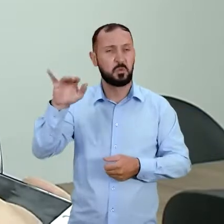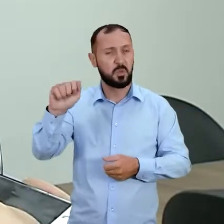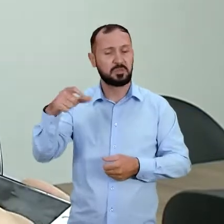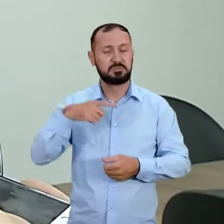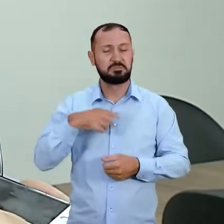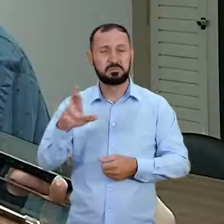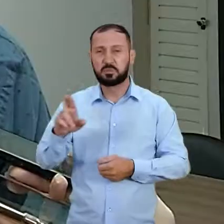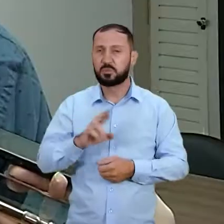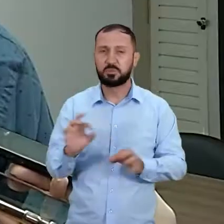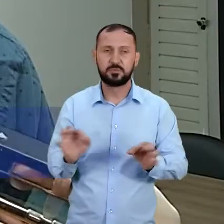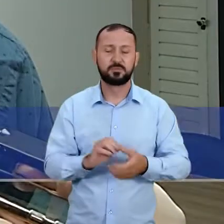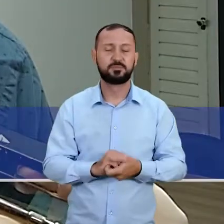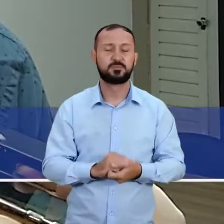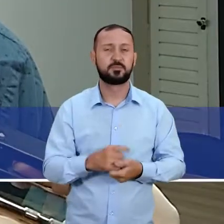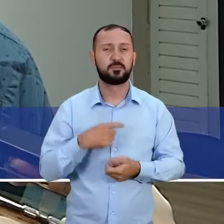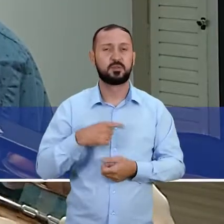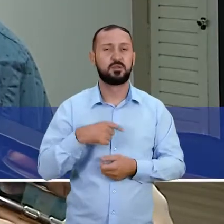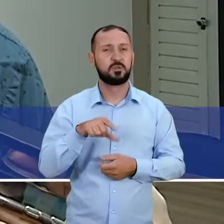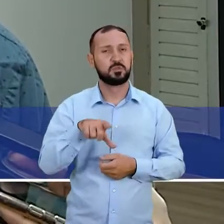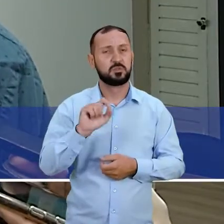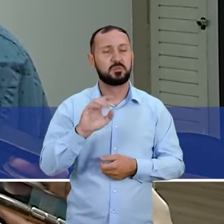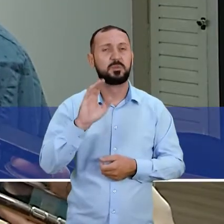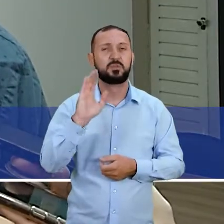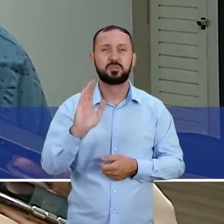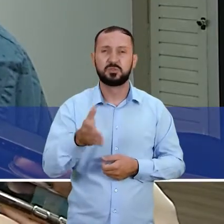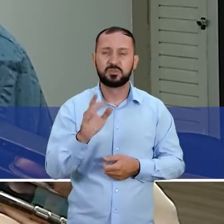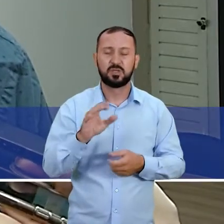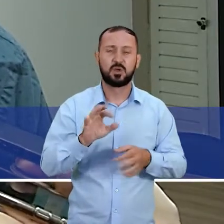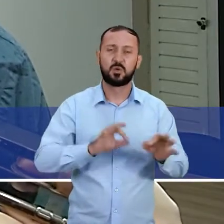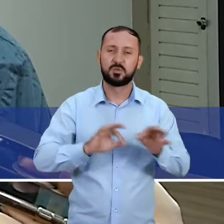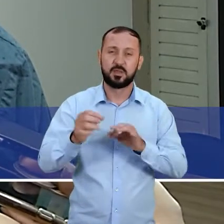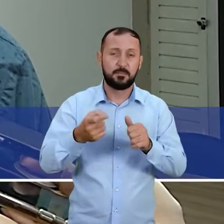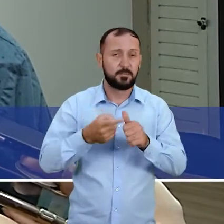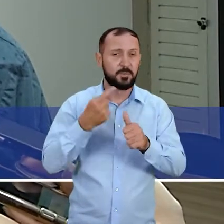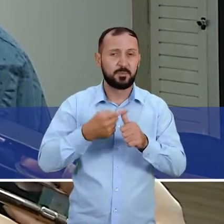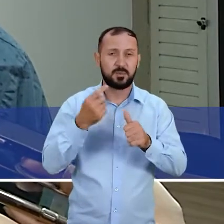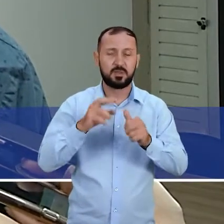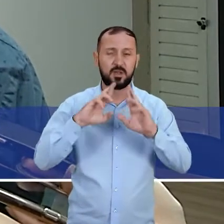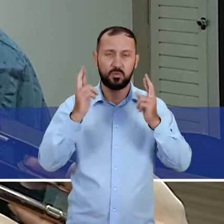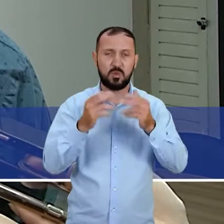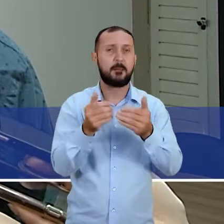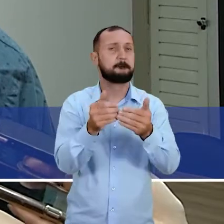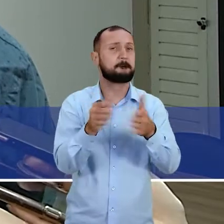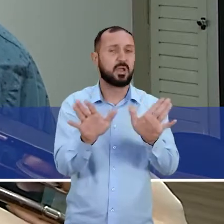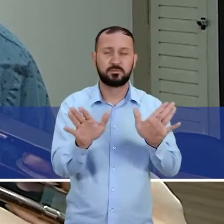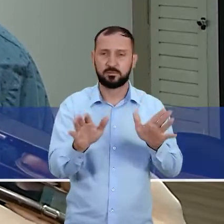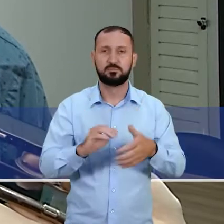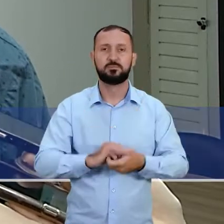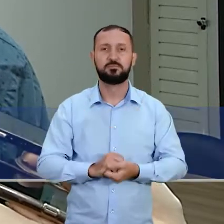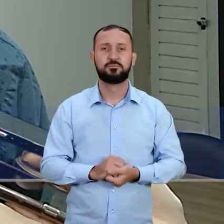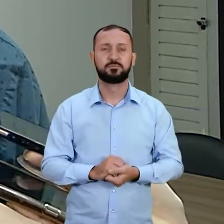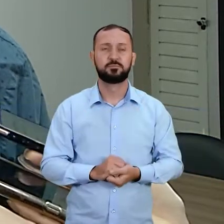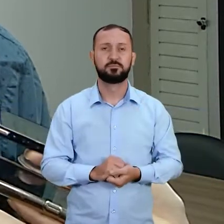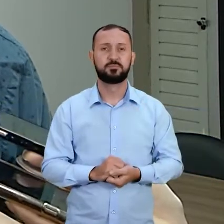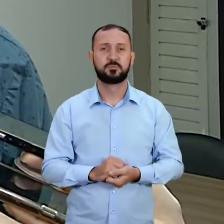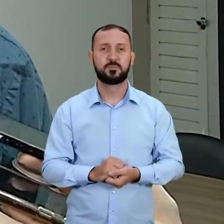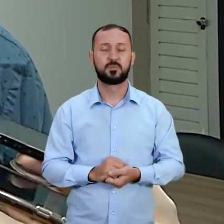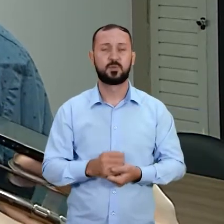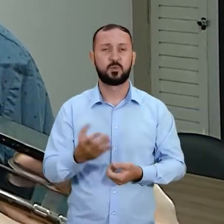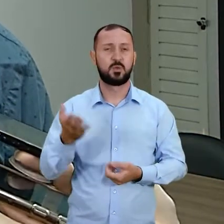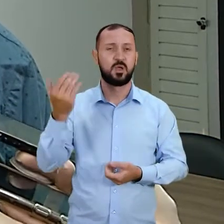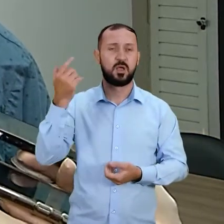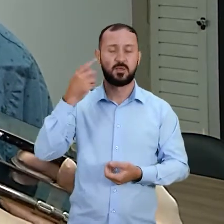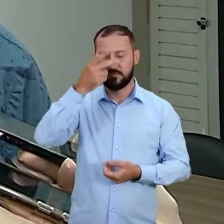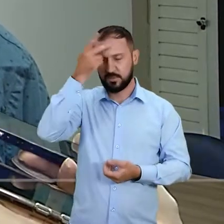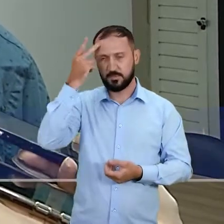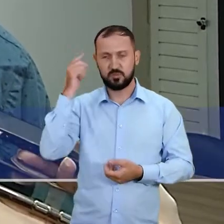resposta nesse sentido. Optei por já fazer essa primeira reunião já aberta também, como vinham